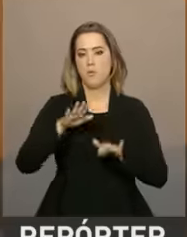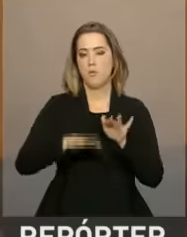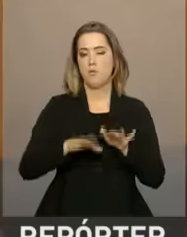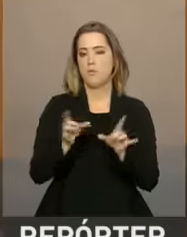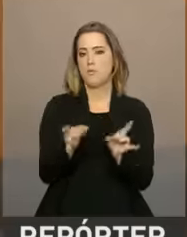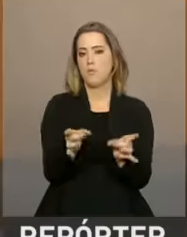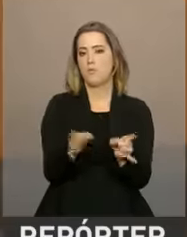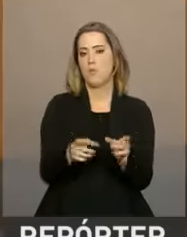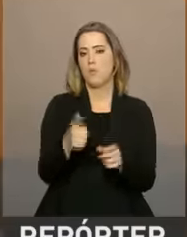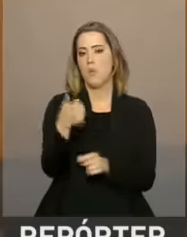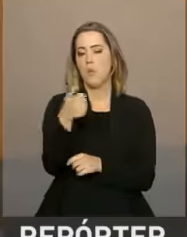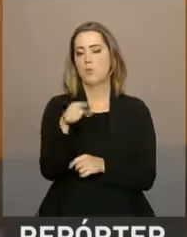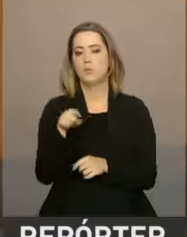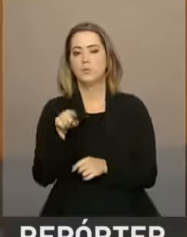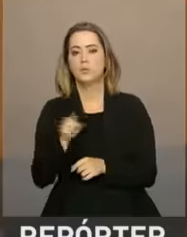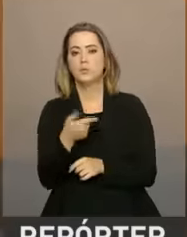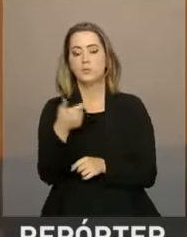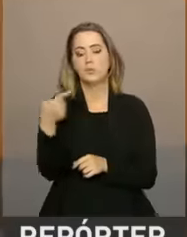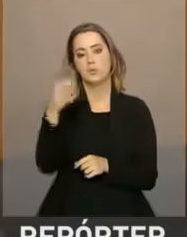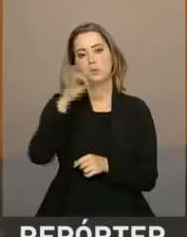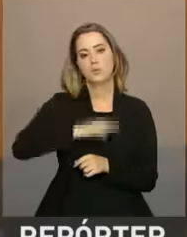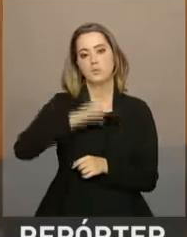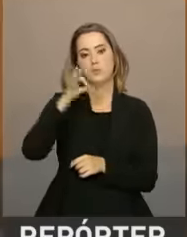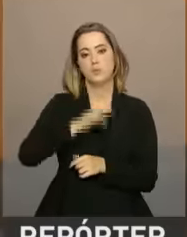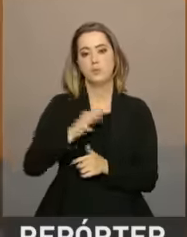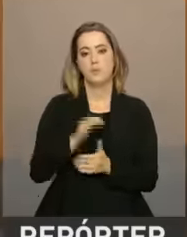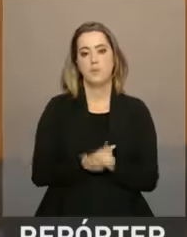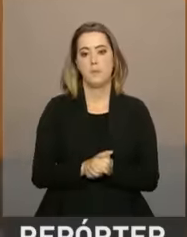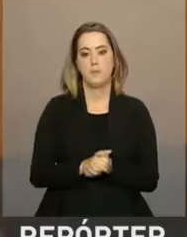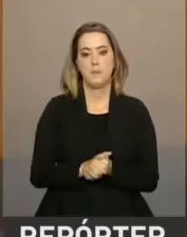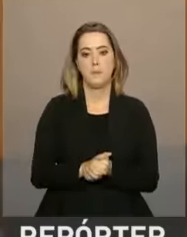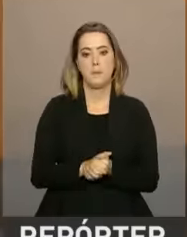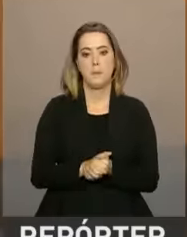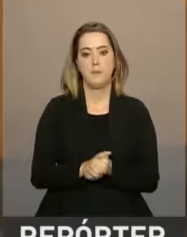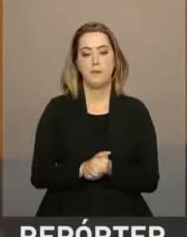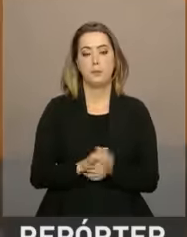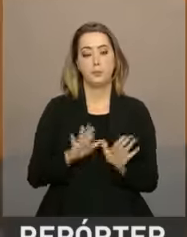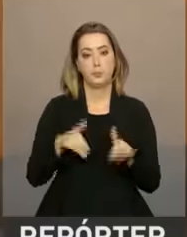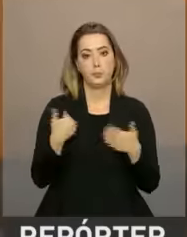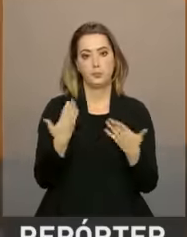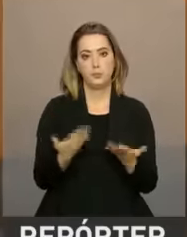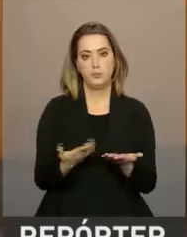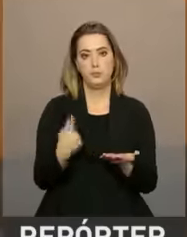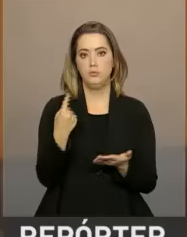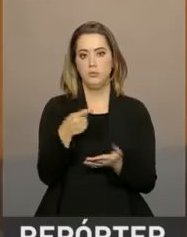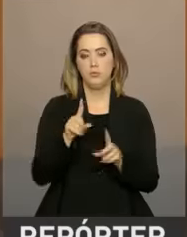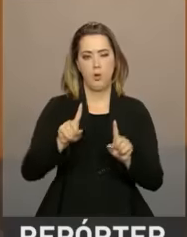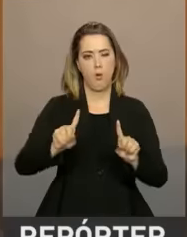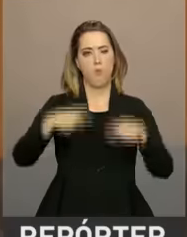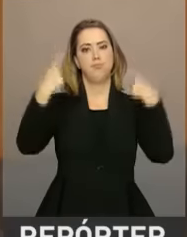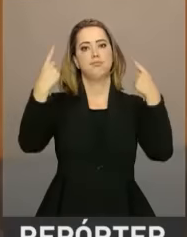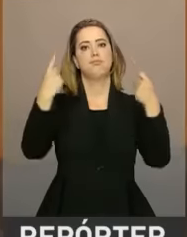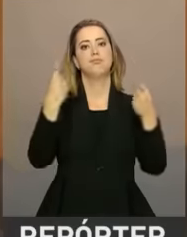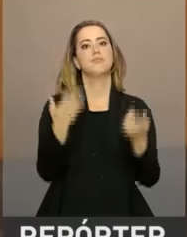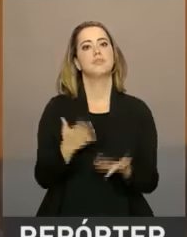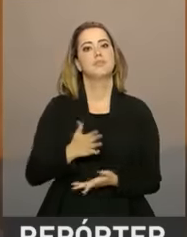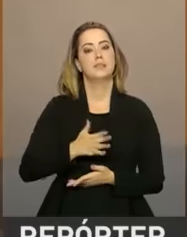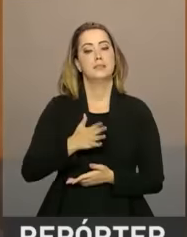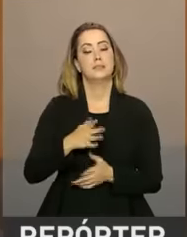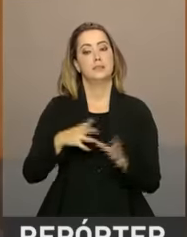exportações em torno de 1.2% Ahã então é Um Desafio grande porque